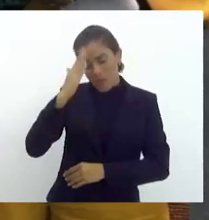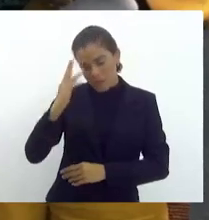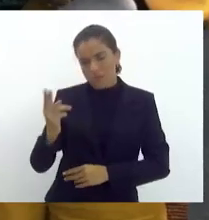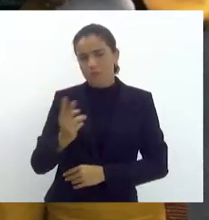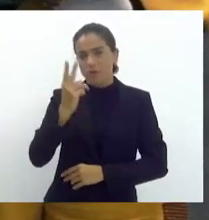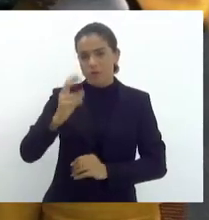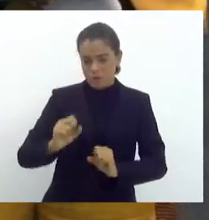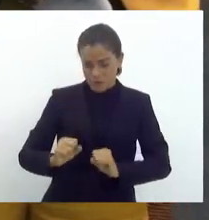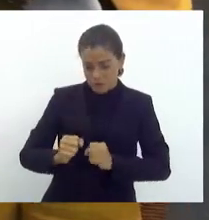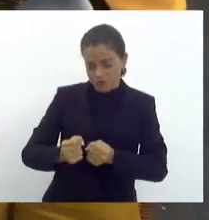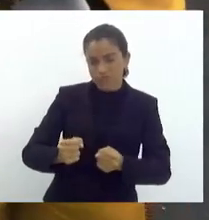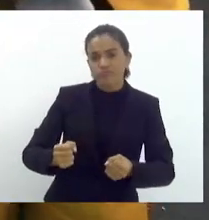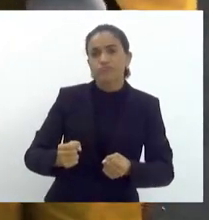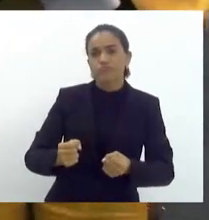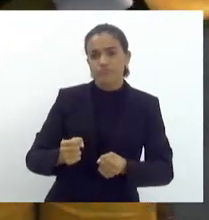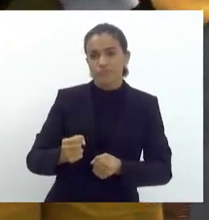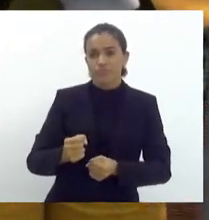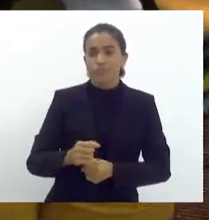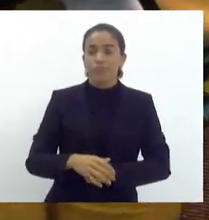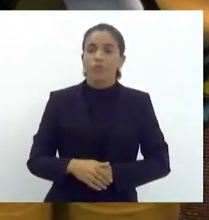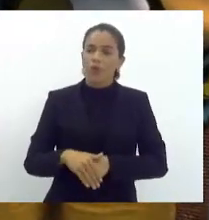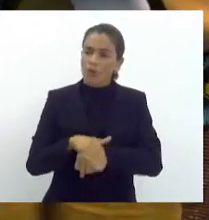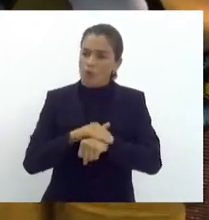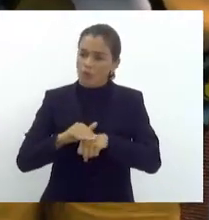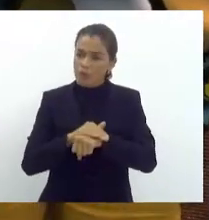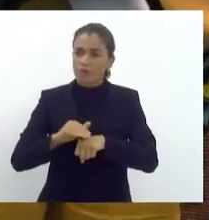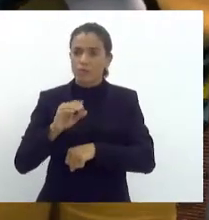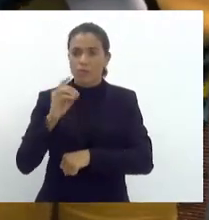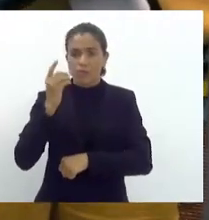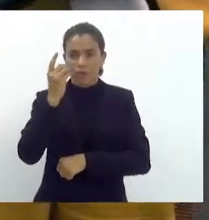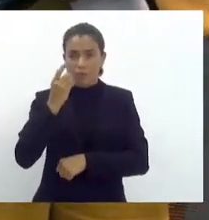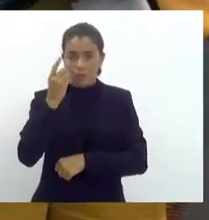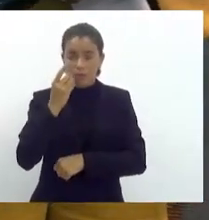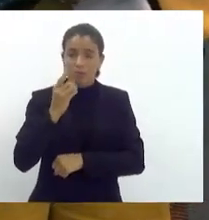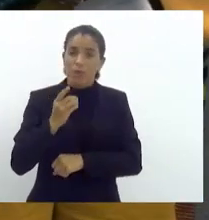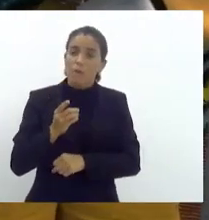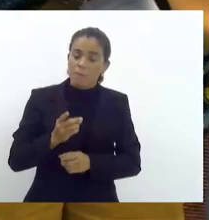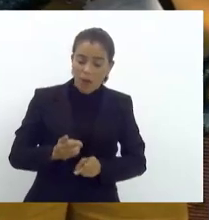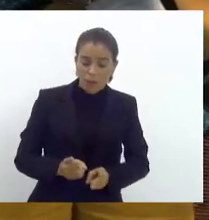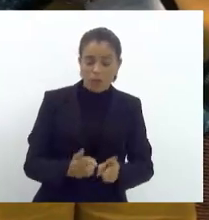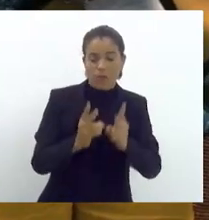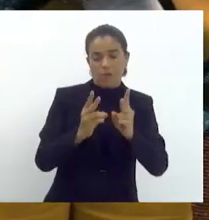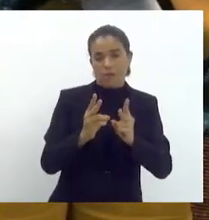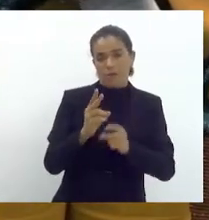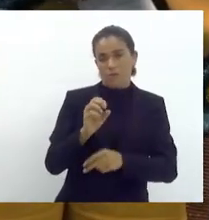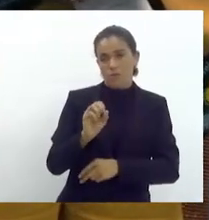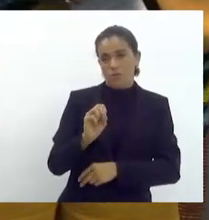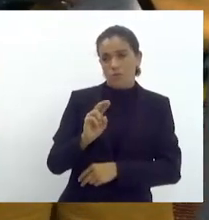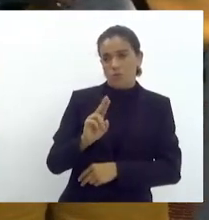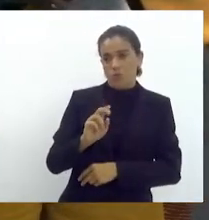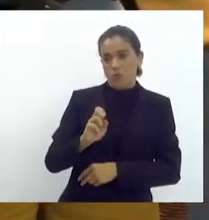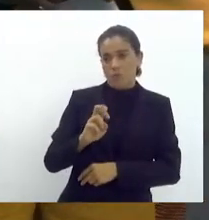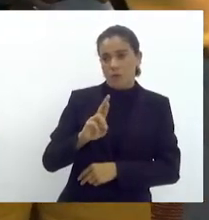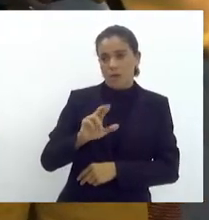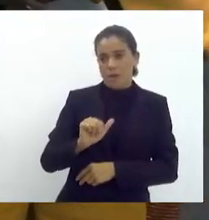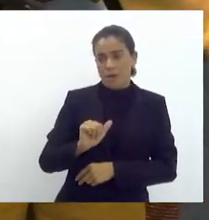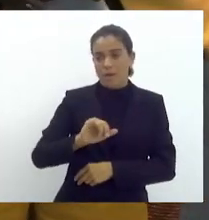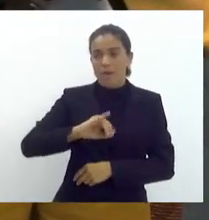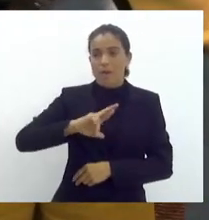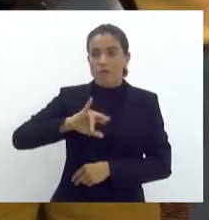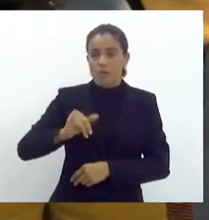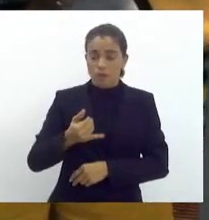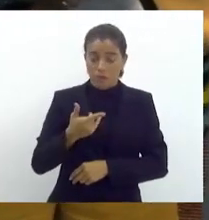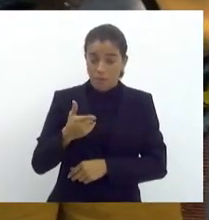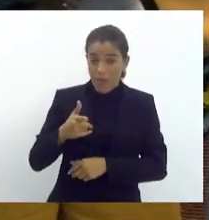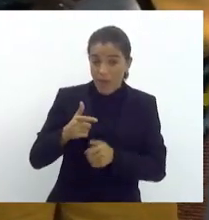excelência o esforço da oposição em conversa com os deputados para pelo menos manter o superej por alguns meses e dizer para as famílias